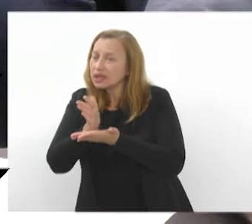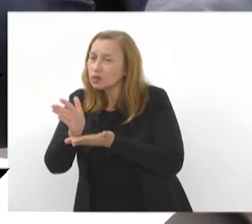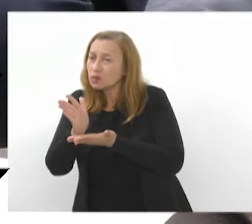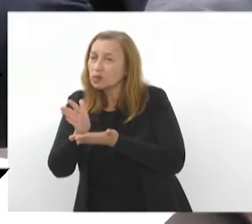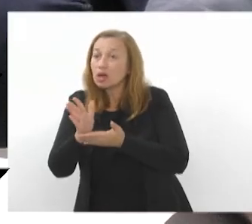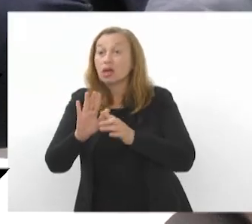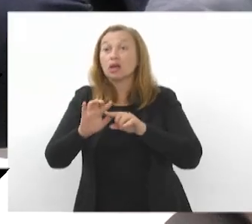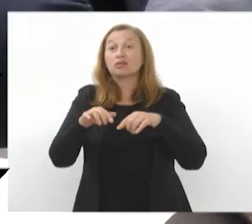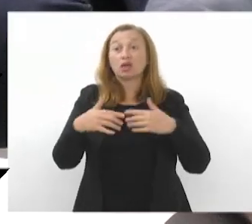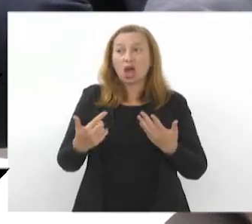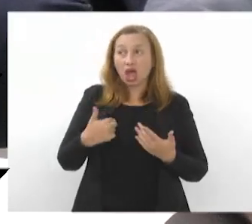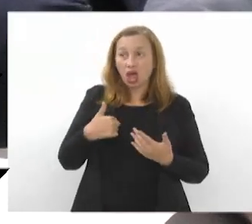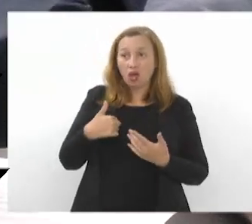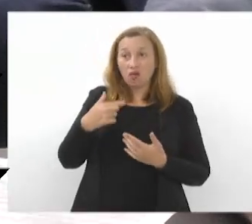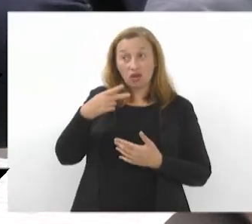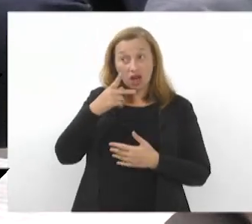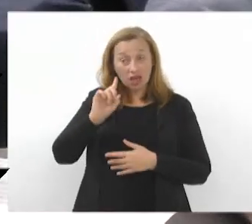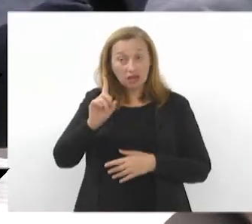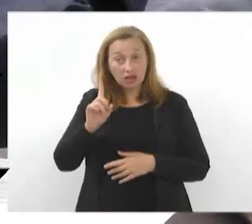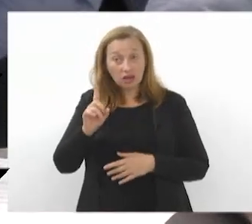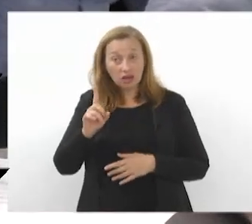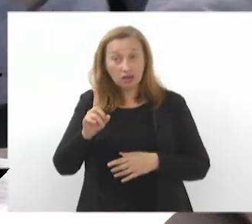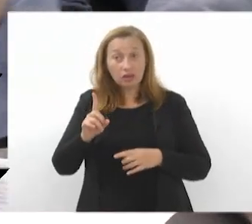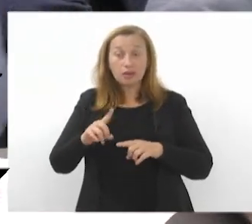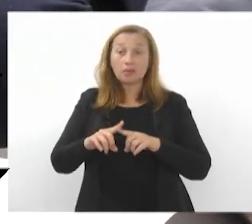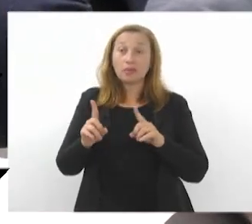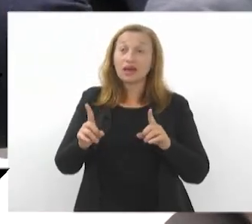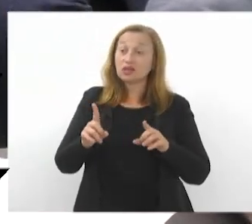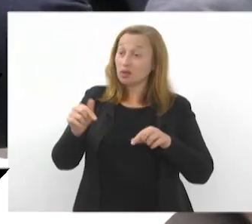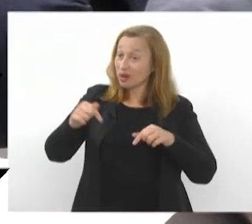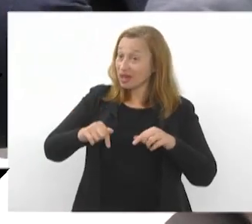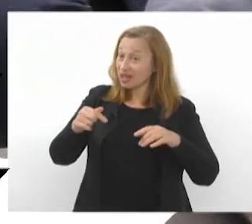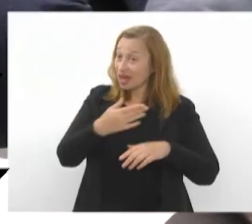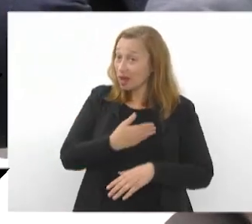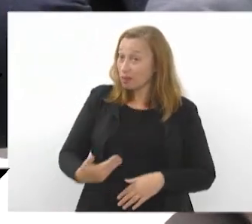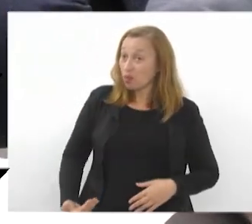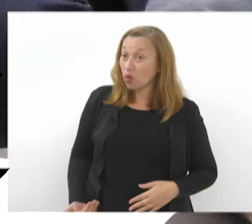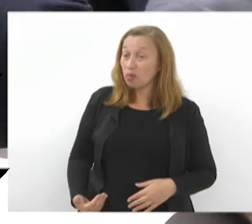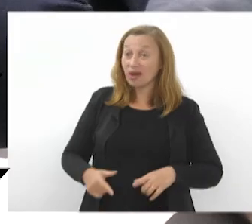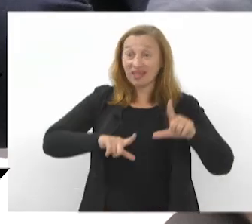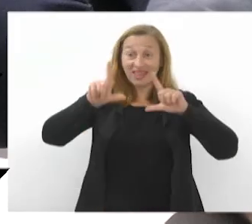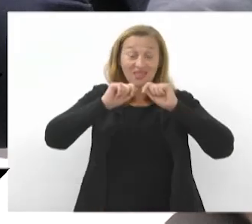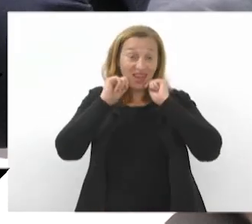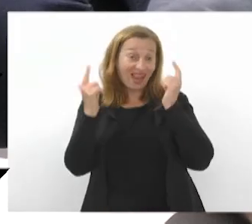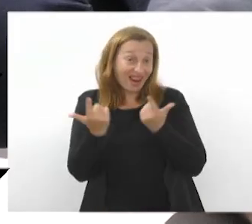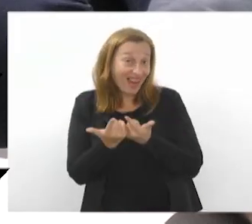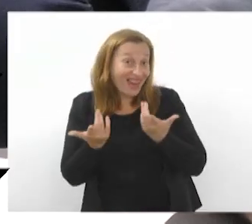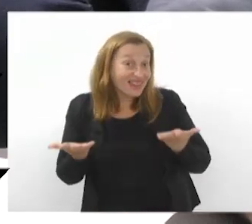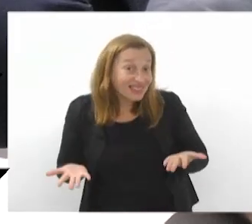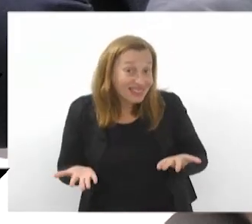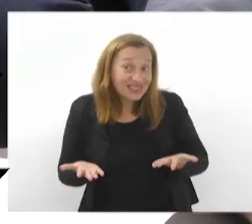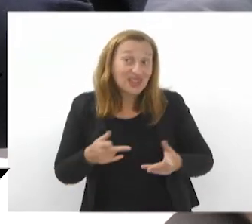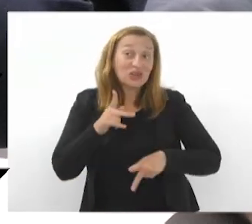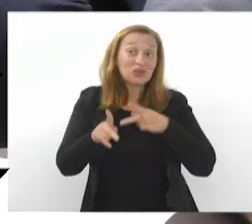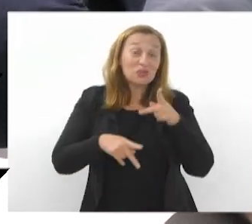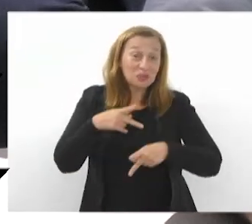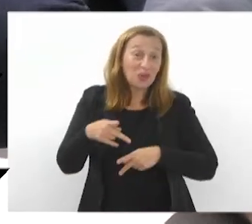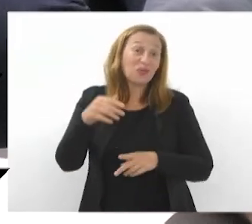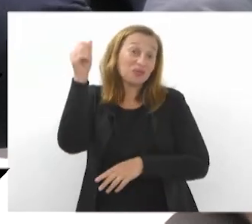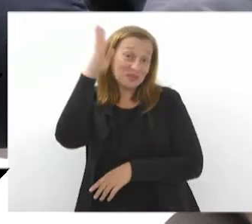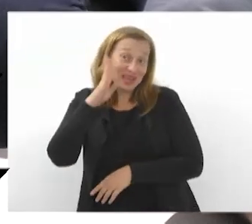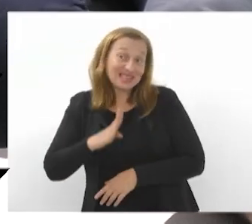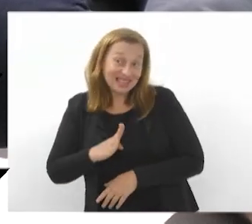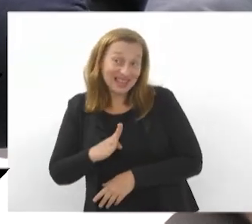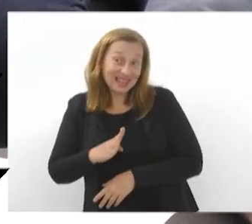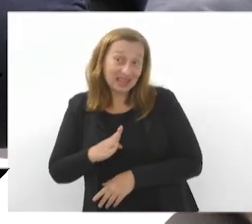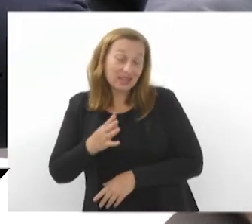por acaso, nem fui eu que passei isso, mas como essa sessão aqui é pública... Está na TV Alérgio ali. O povo brasileiro